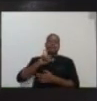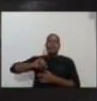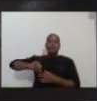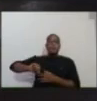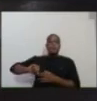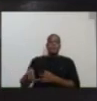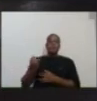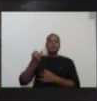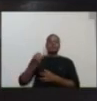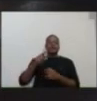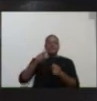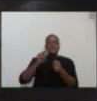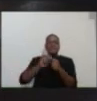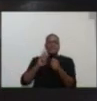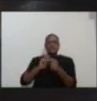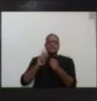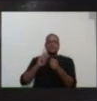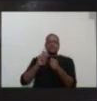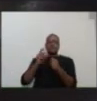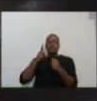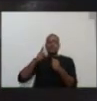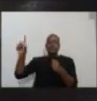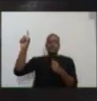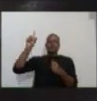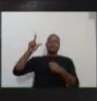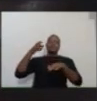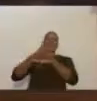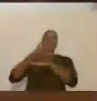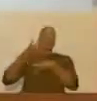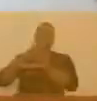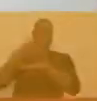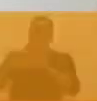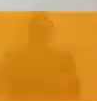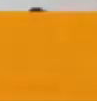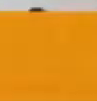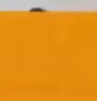em seminário que o Senac esteja fazendo. Obrigado.